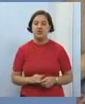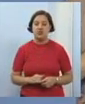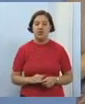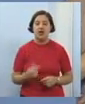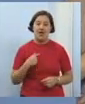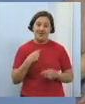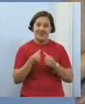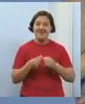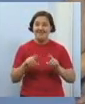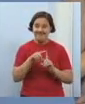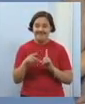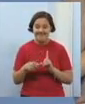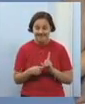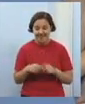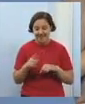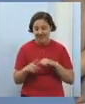aconteceu.